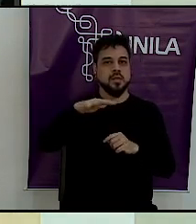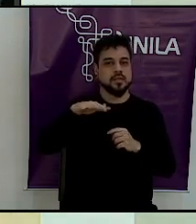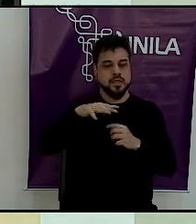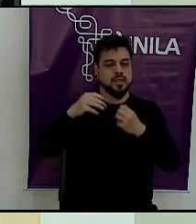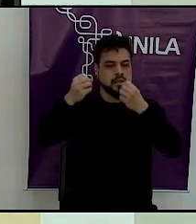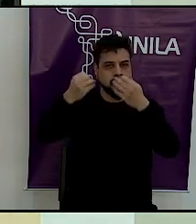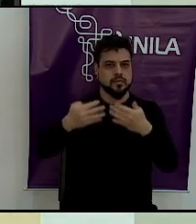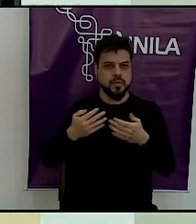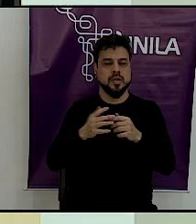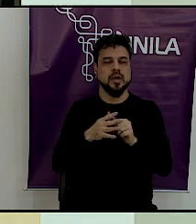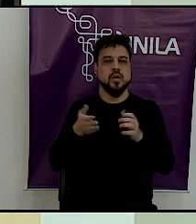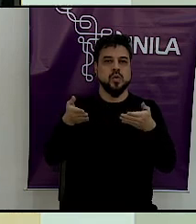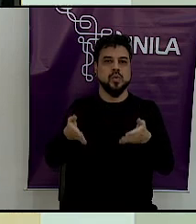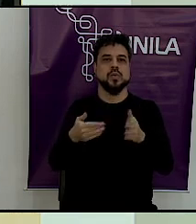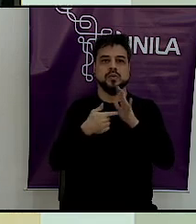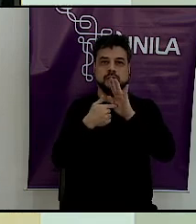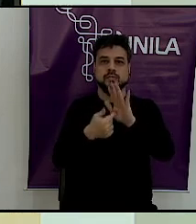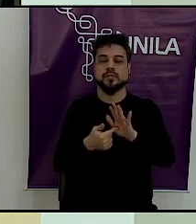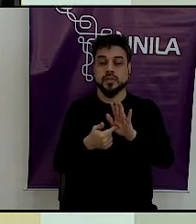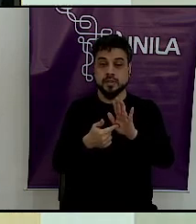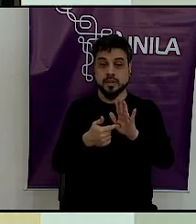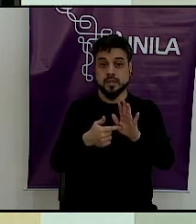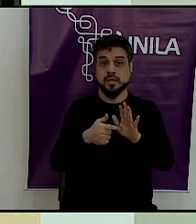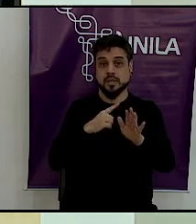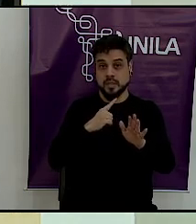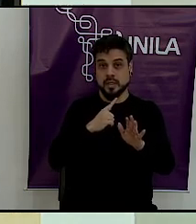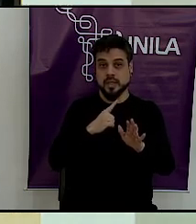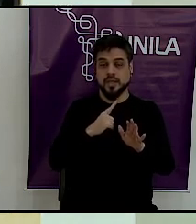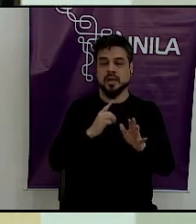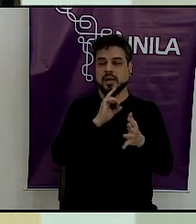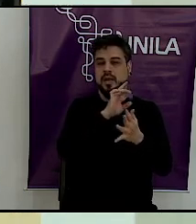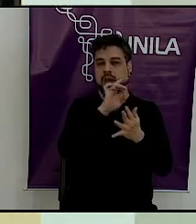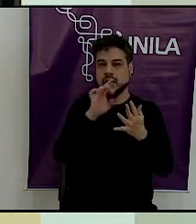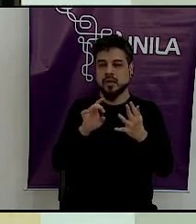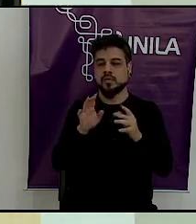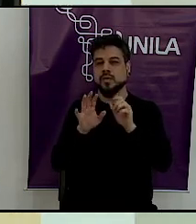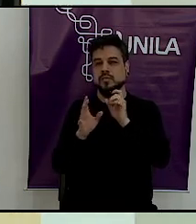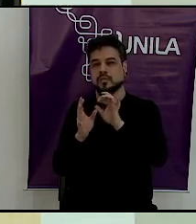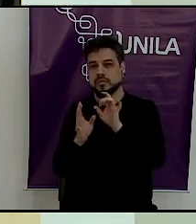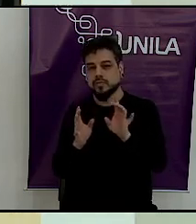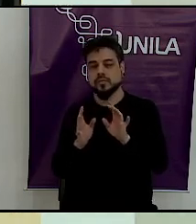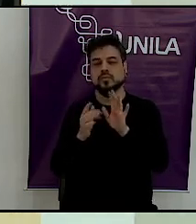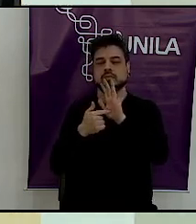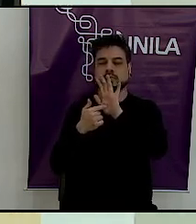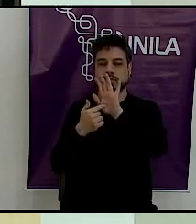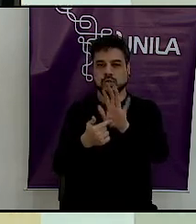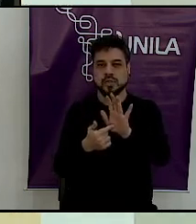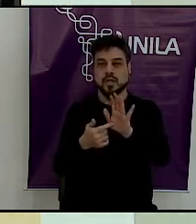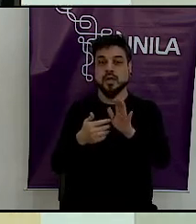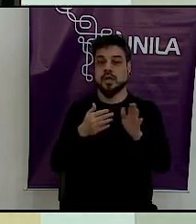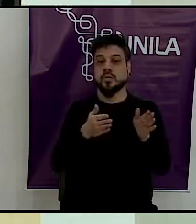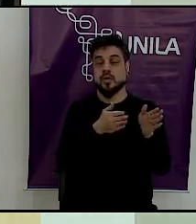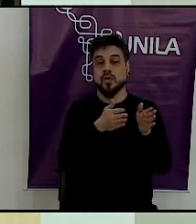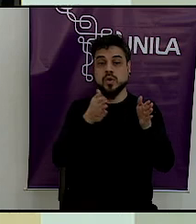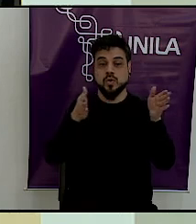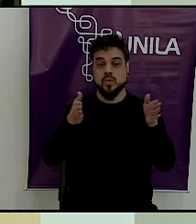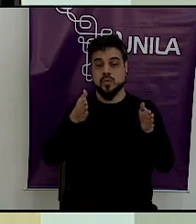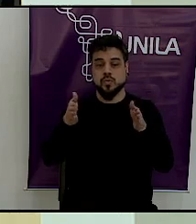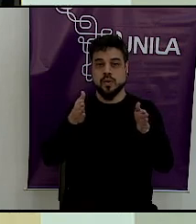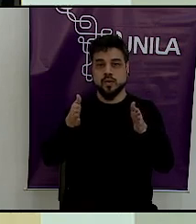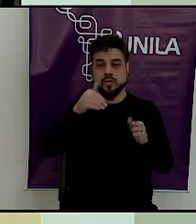falei. Hoje estamos apresentando aqui essas propostas na audiência pública e o período de votação, que vai ser amplamente divulgado aí